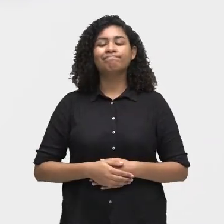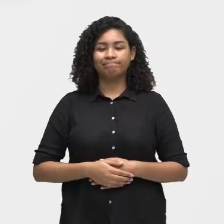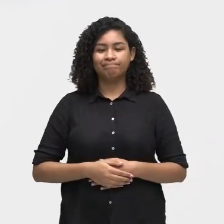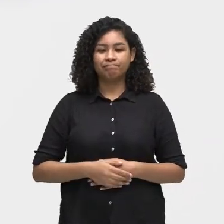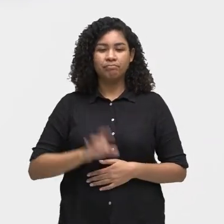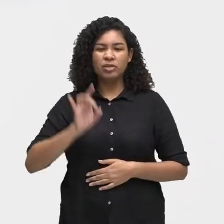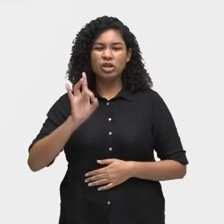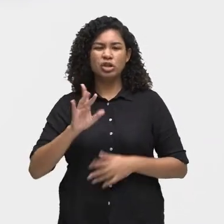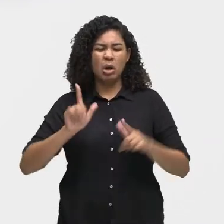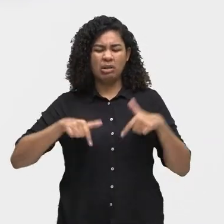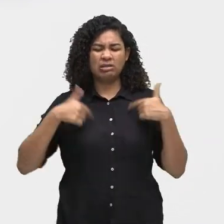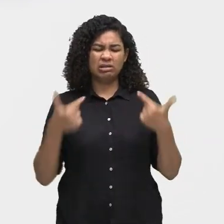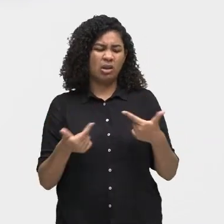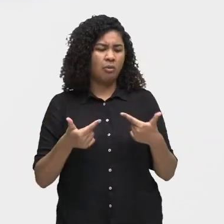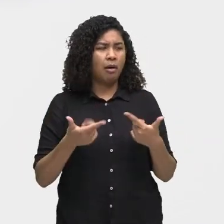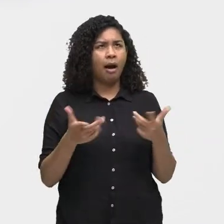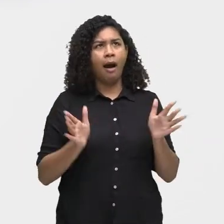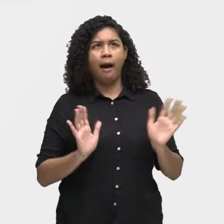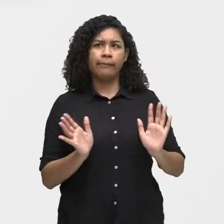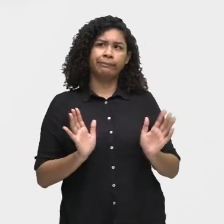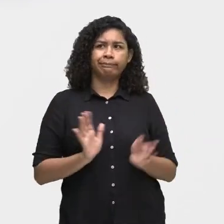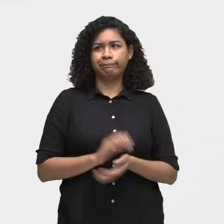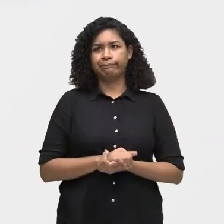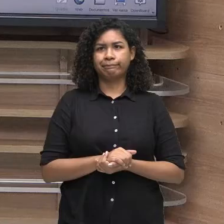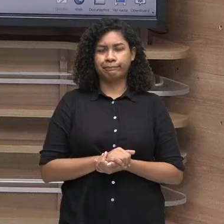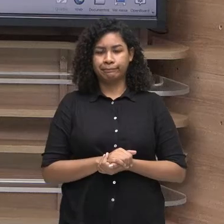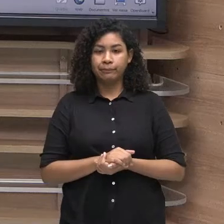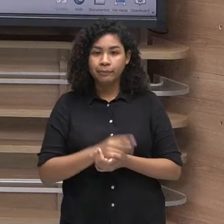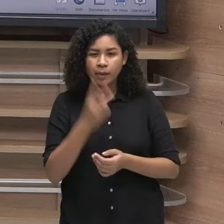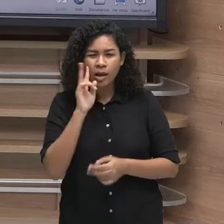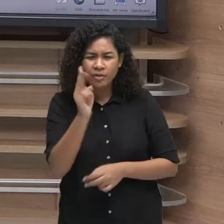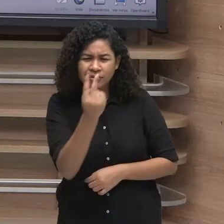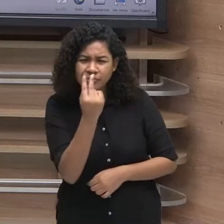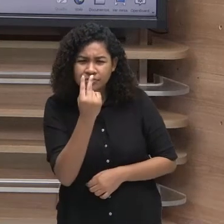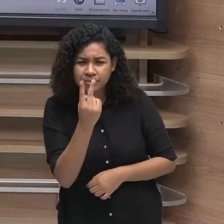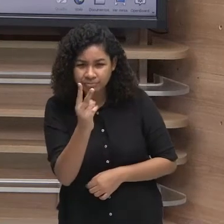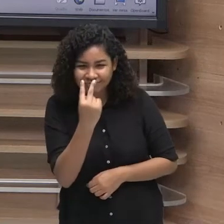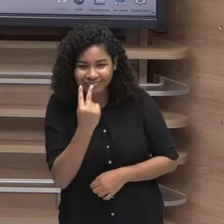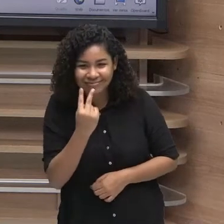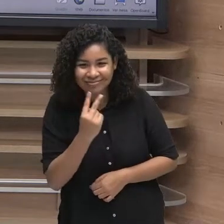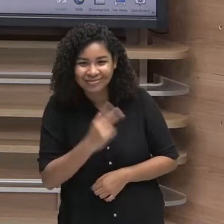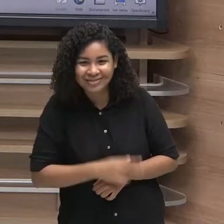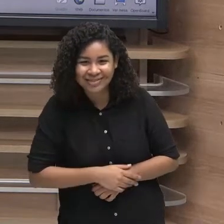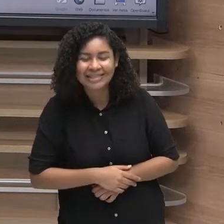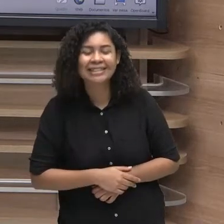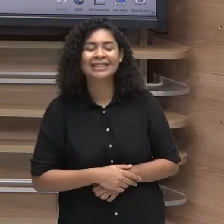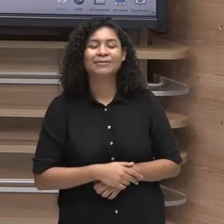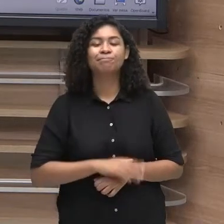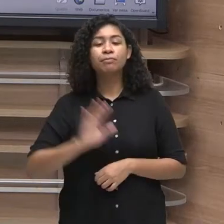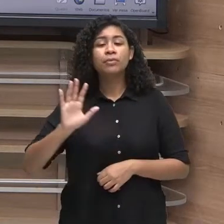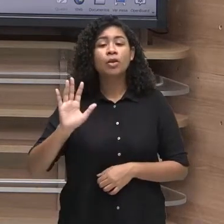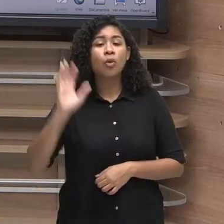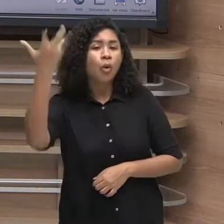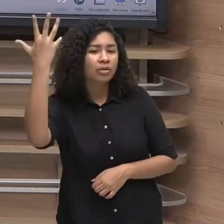as atitudes. Presta atenção aqui para mim, rapidinho. Tá? Às vezes quando a gente fala em pecado e